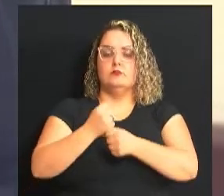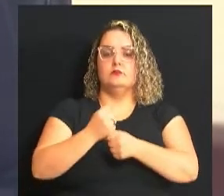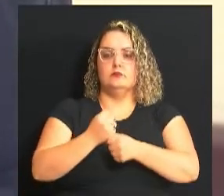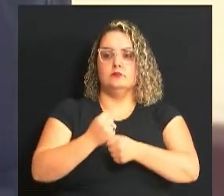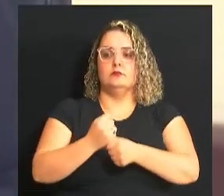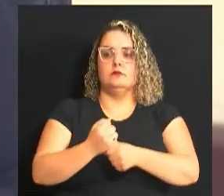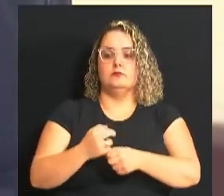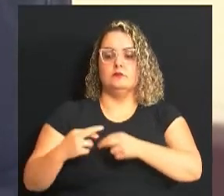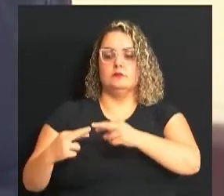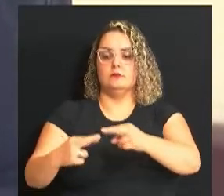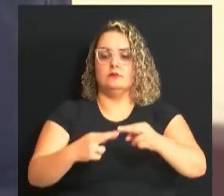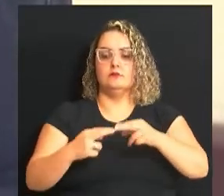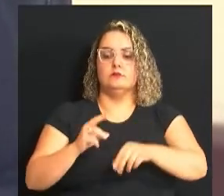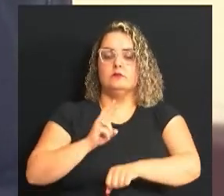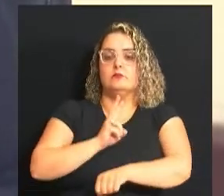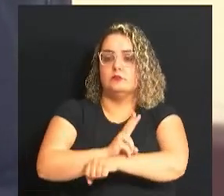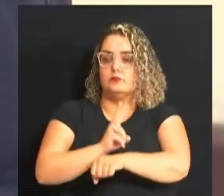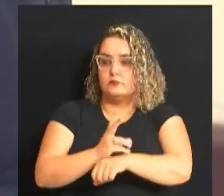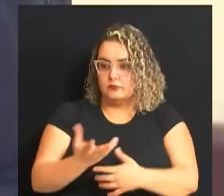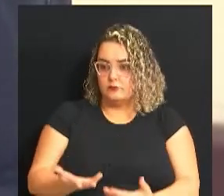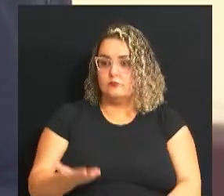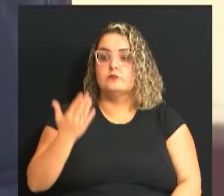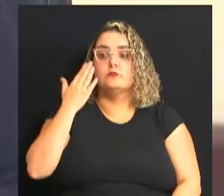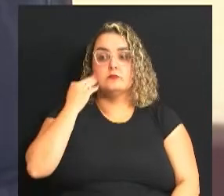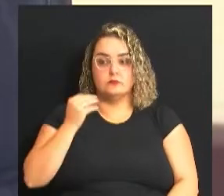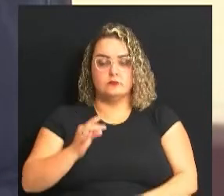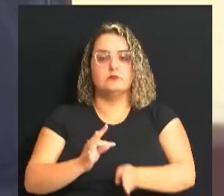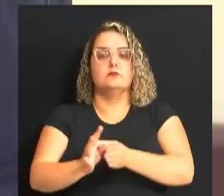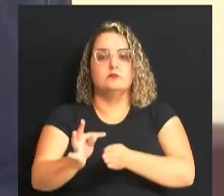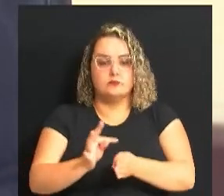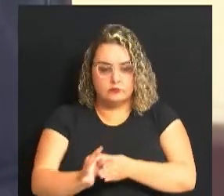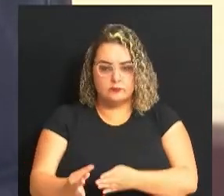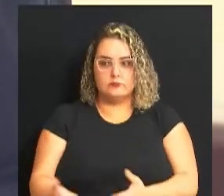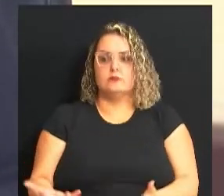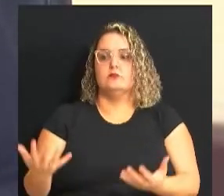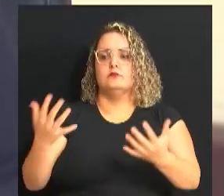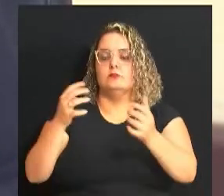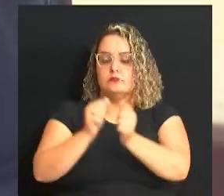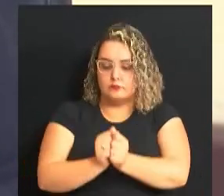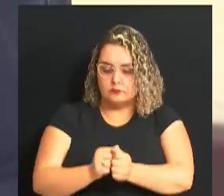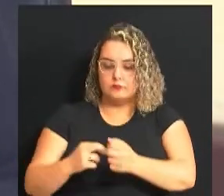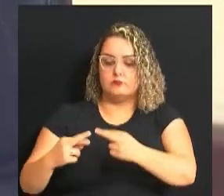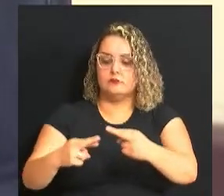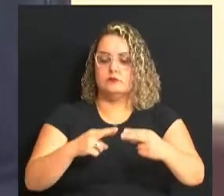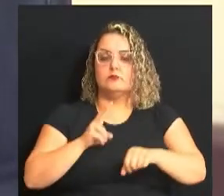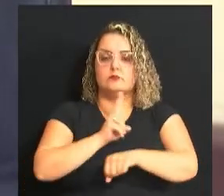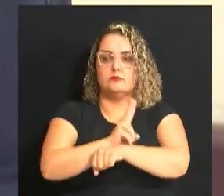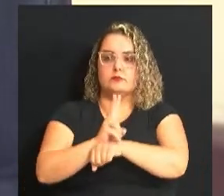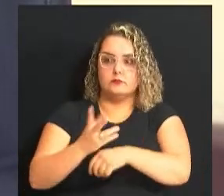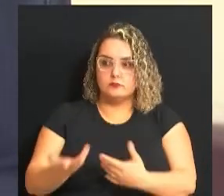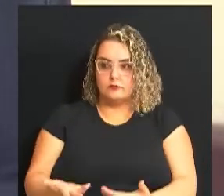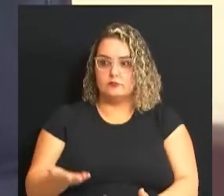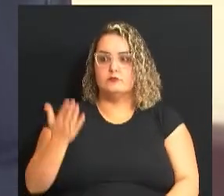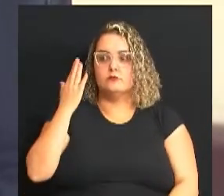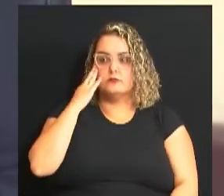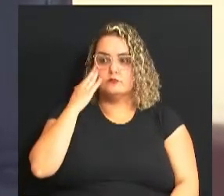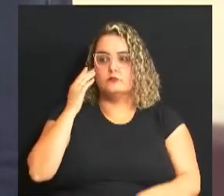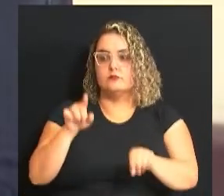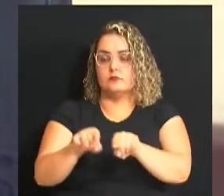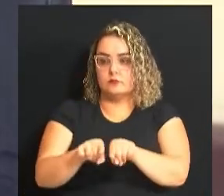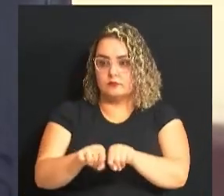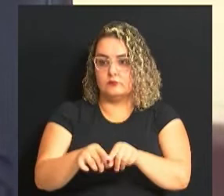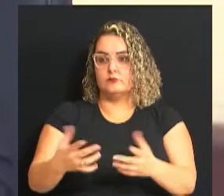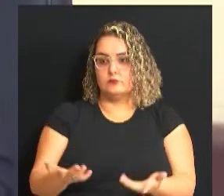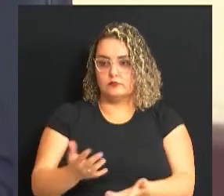proteção. E a gente sabe que o Conselho Tutelar está inserido nessa rede de proteção. Então, e a gente sabe também, né, a